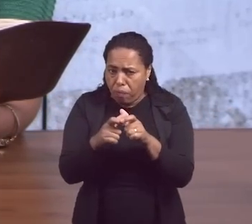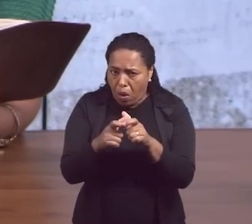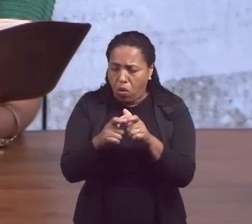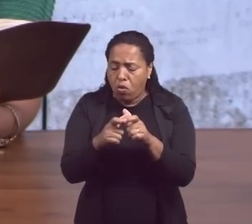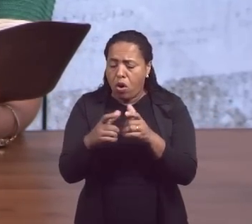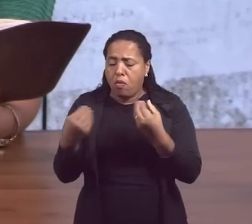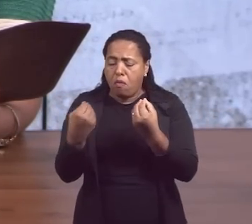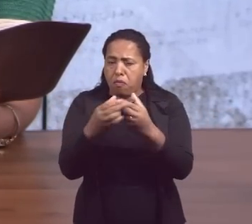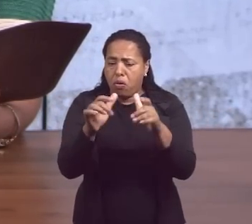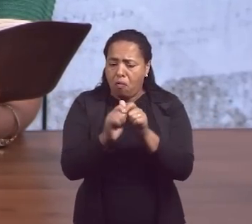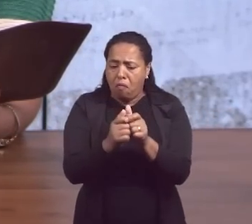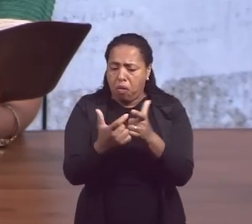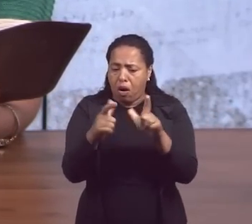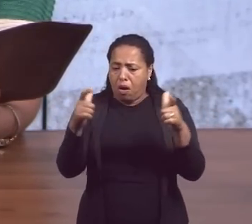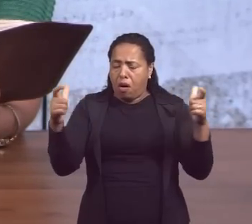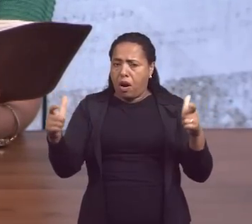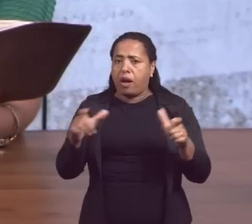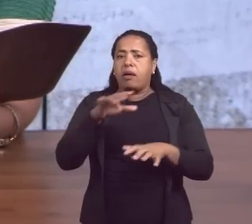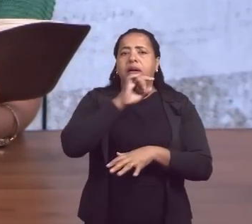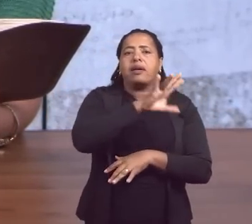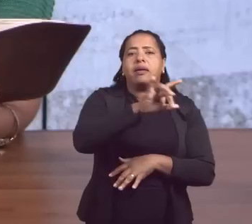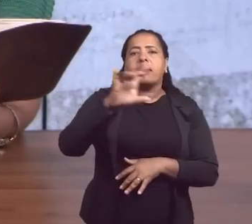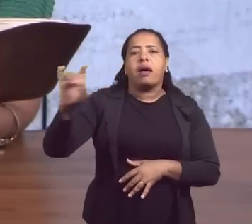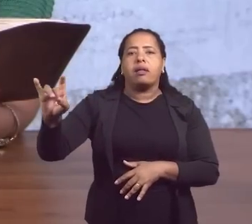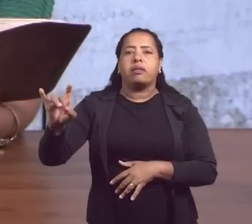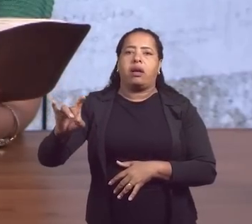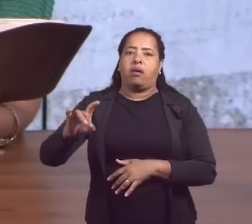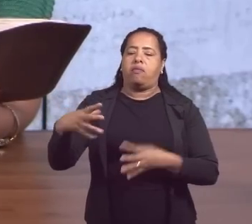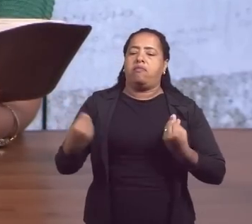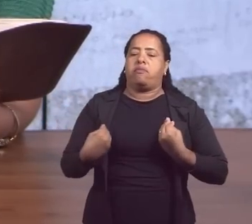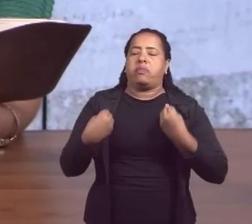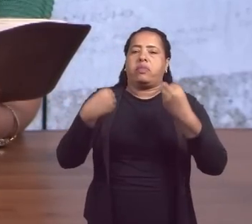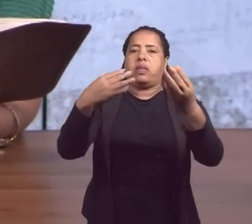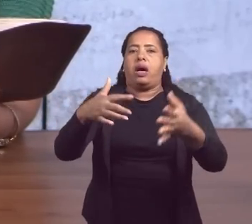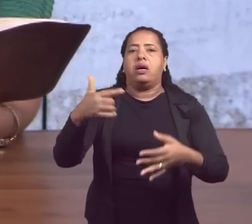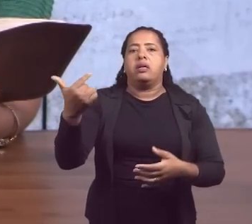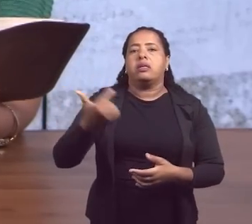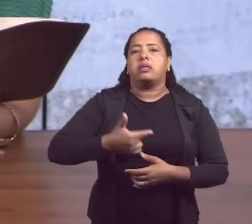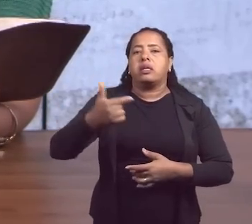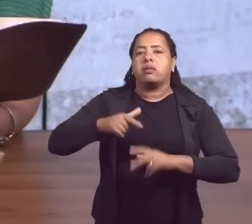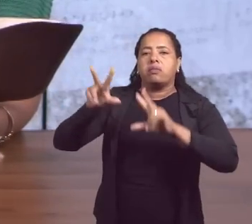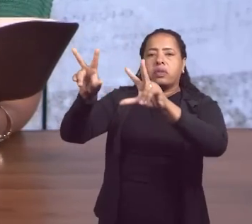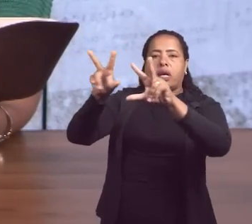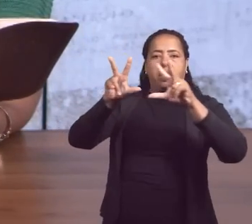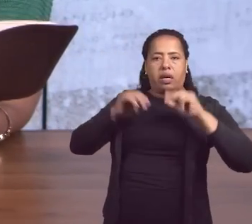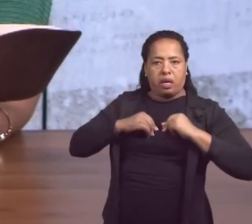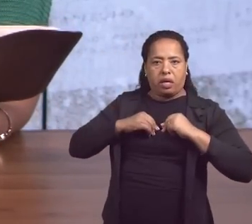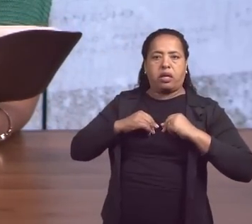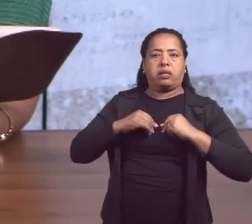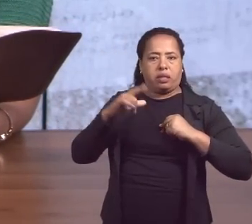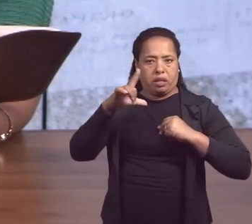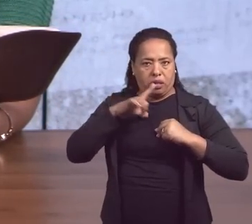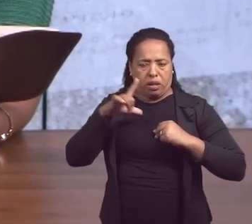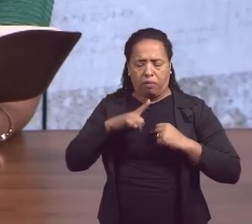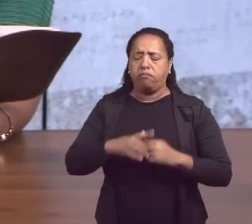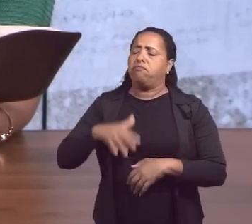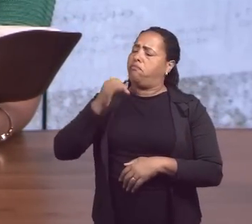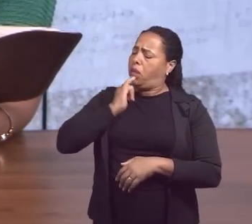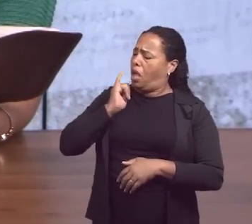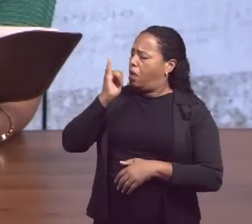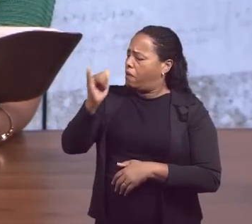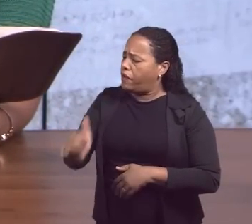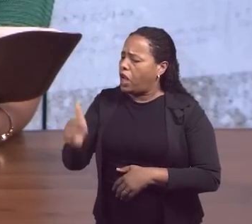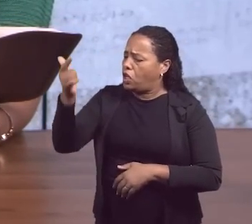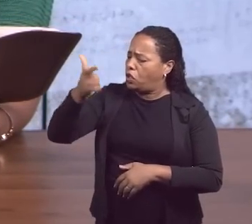levitas, segundo a sua herança que herdar. Falou mais o Senhor a Moisés, dizendo: Fala